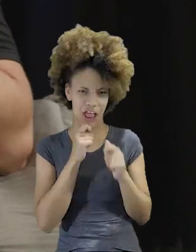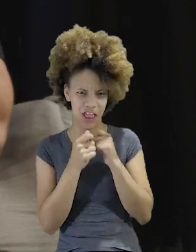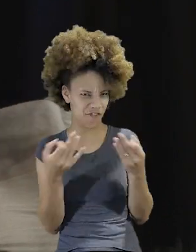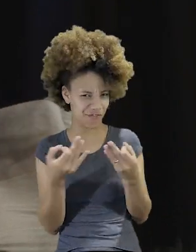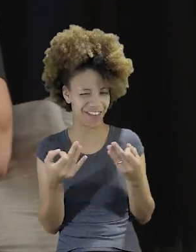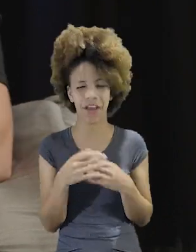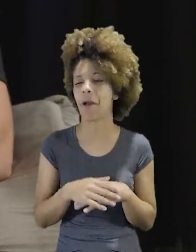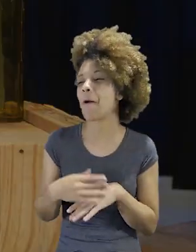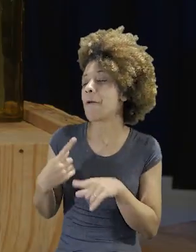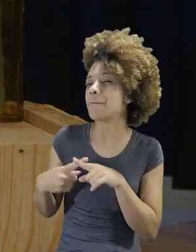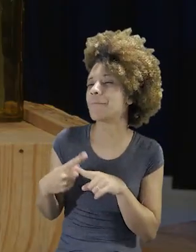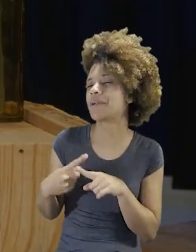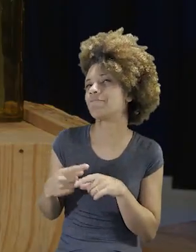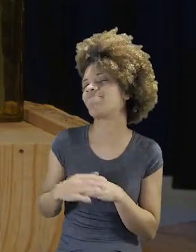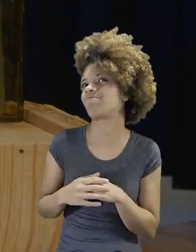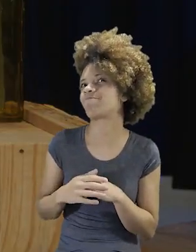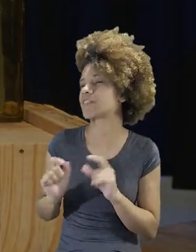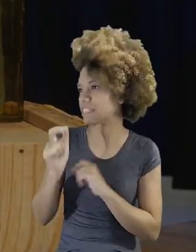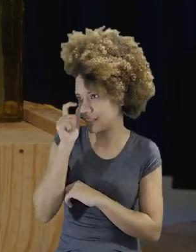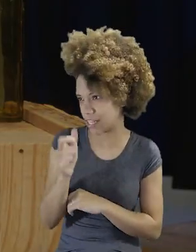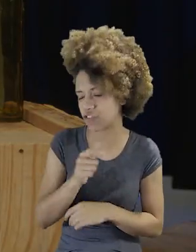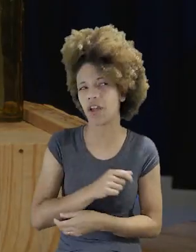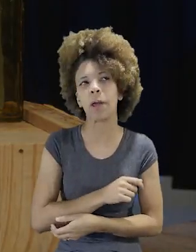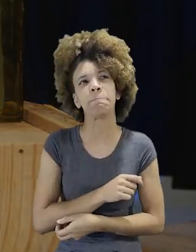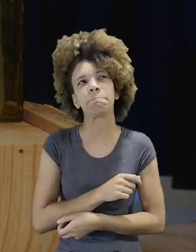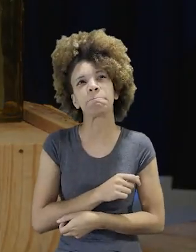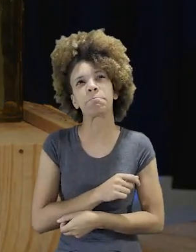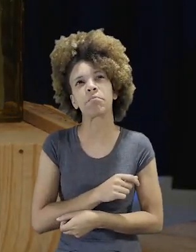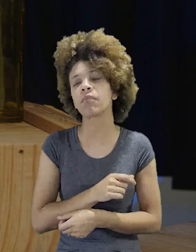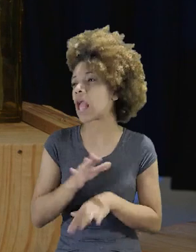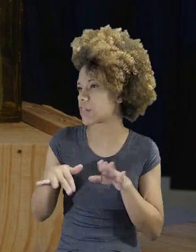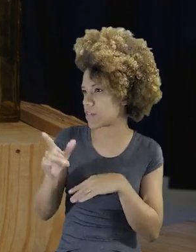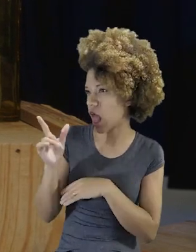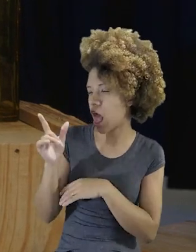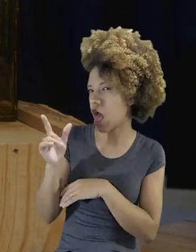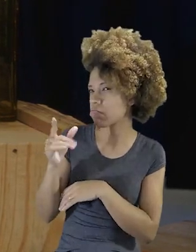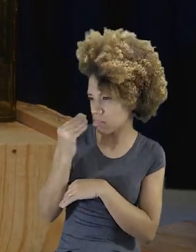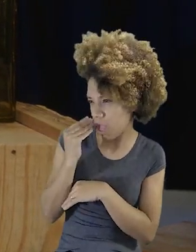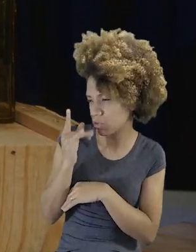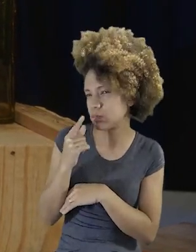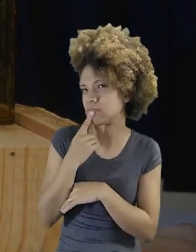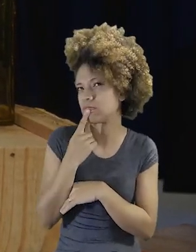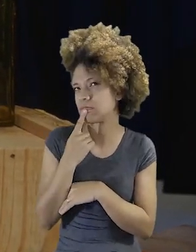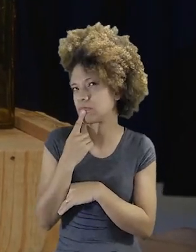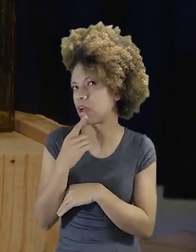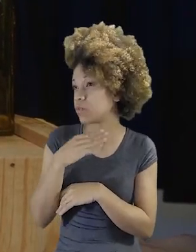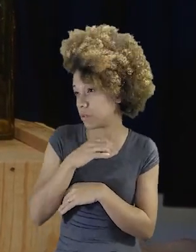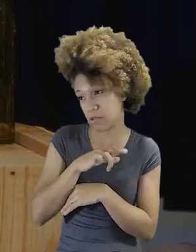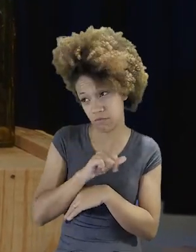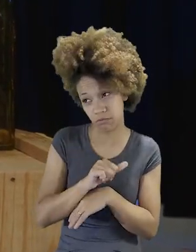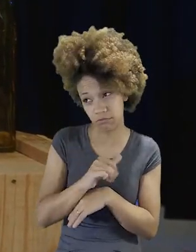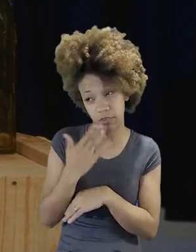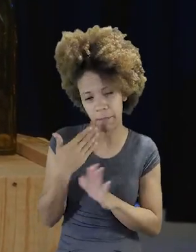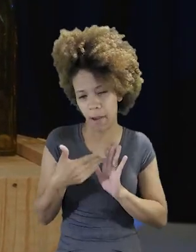é um entrevistador Porque isso é uma coisa engraçada eu acho extenso tirar isso